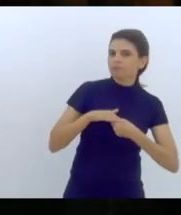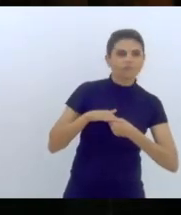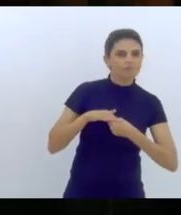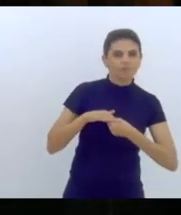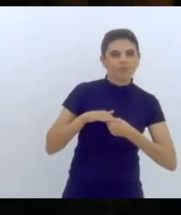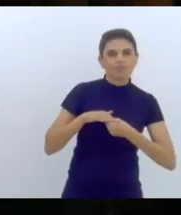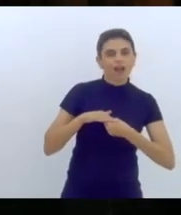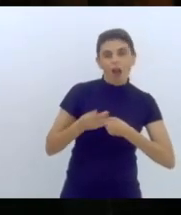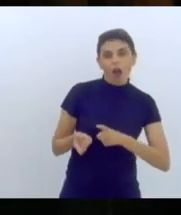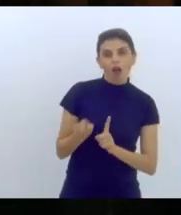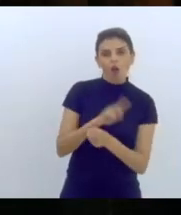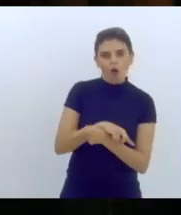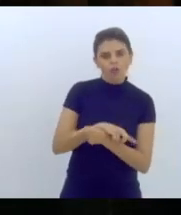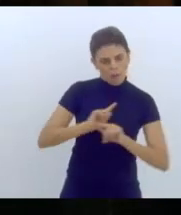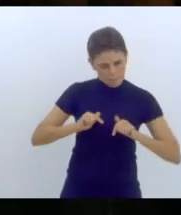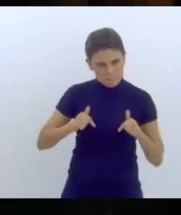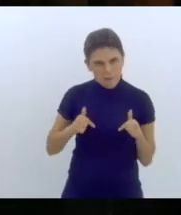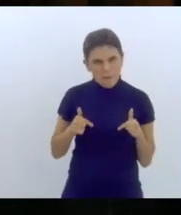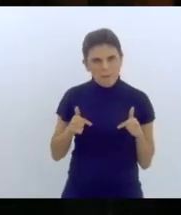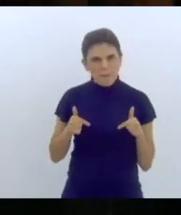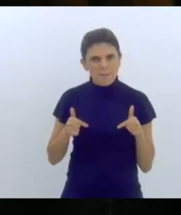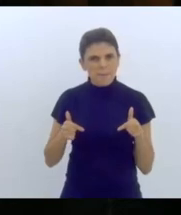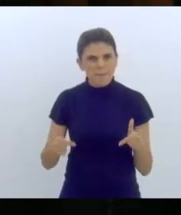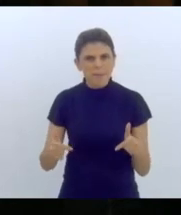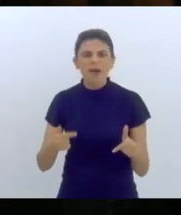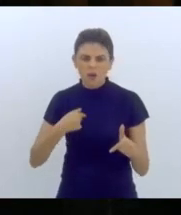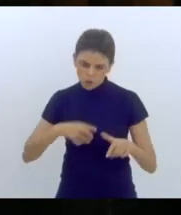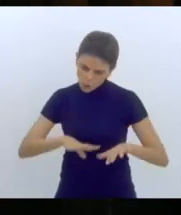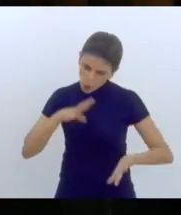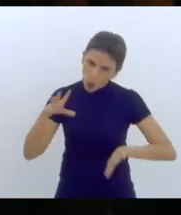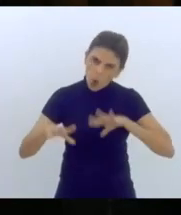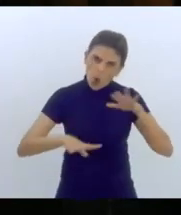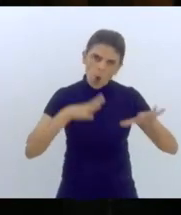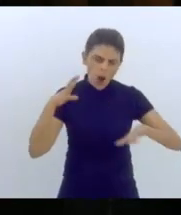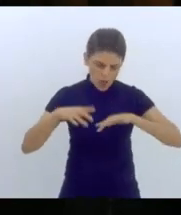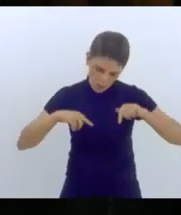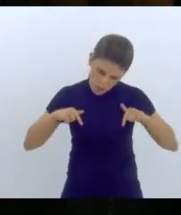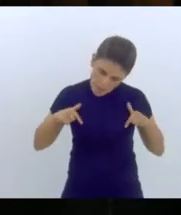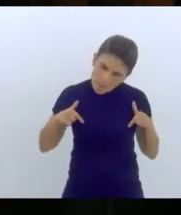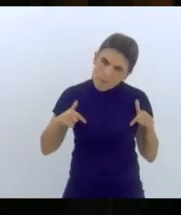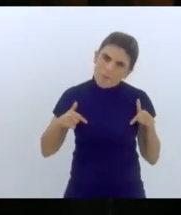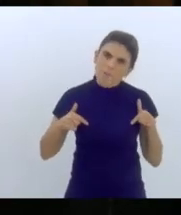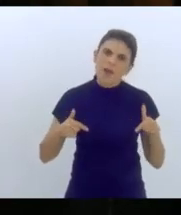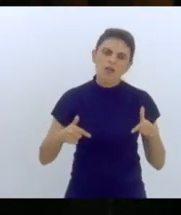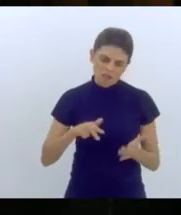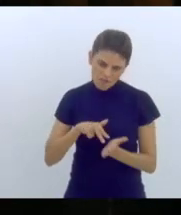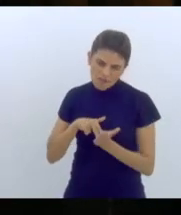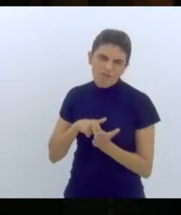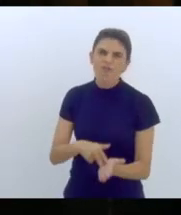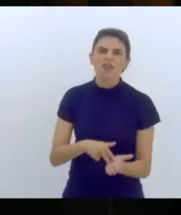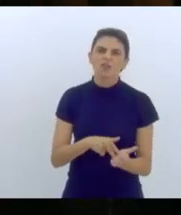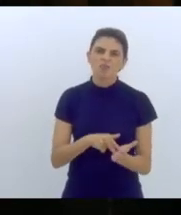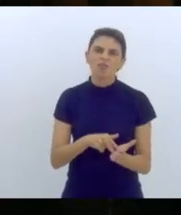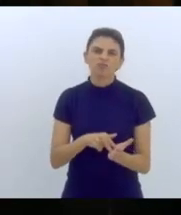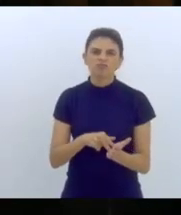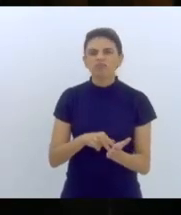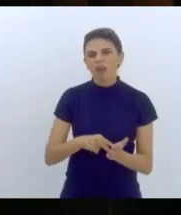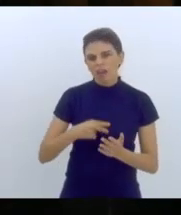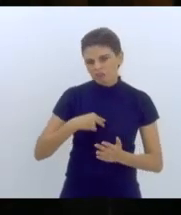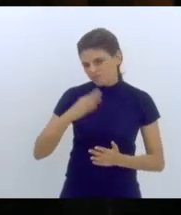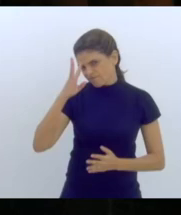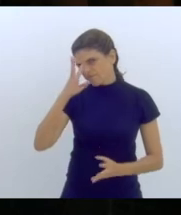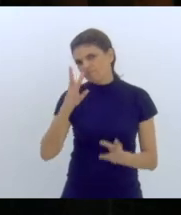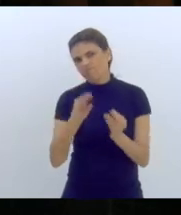Pelo contrário, quanto mais acende, mais a gente segue firme e forte, entendendo